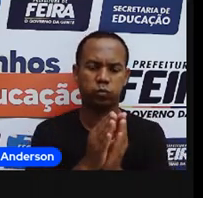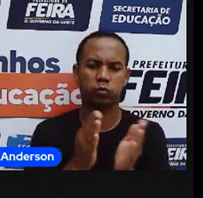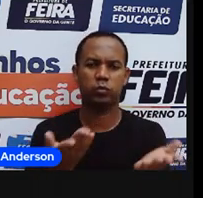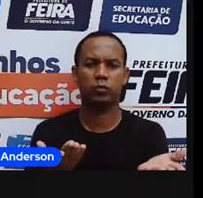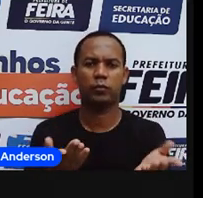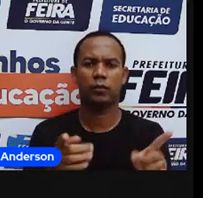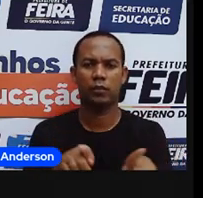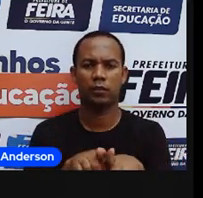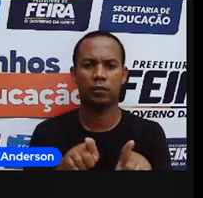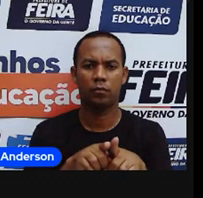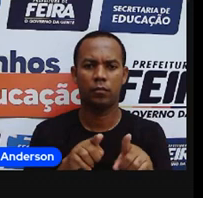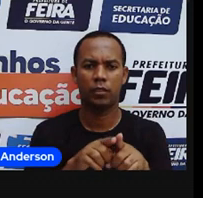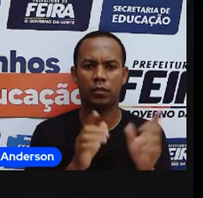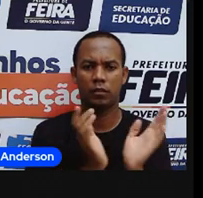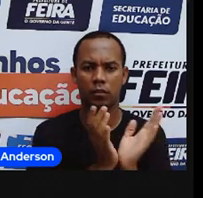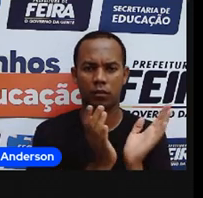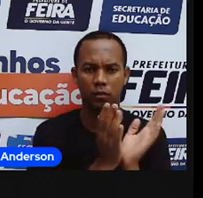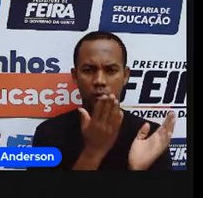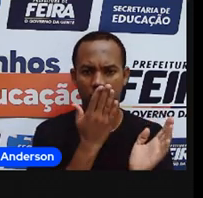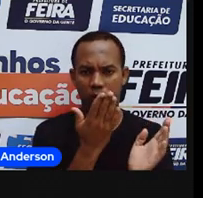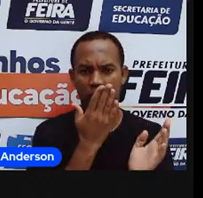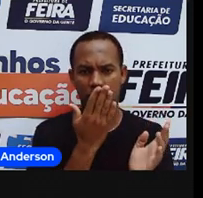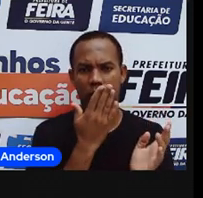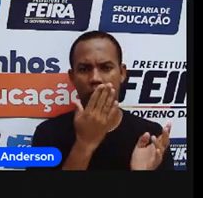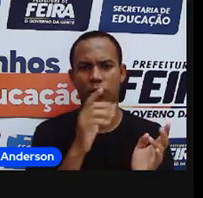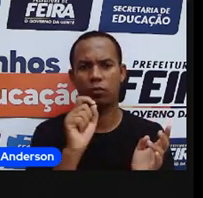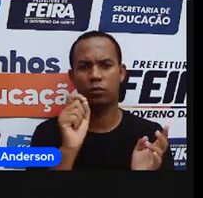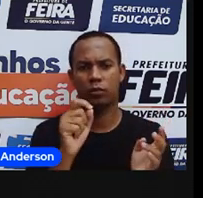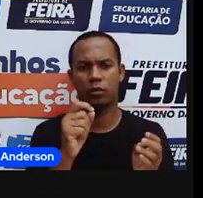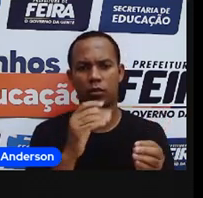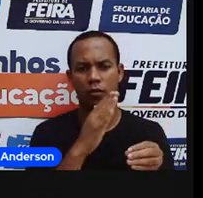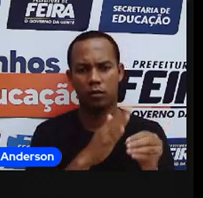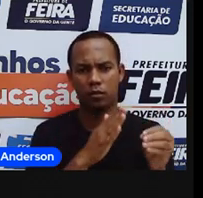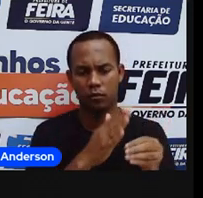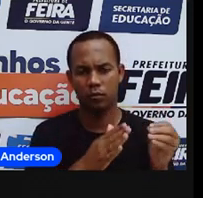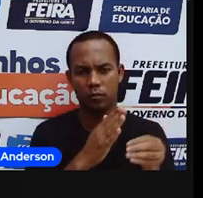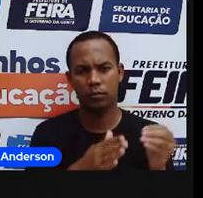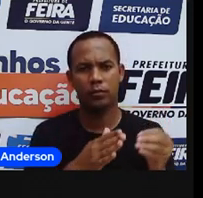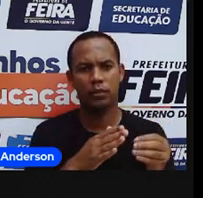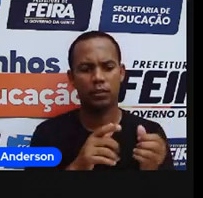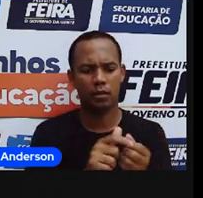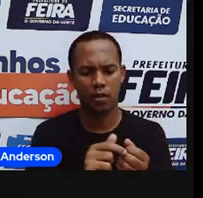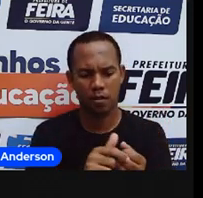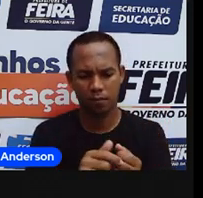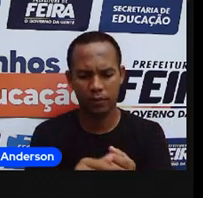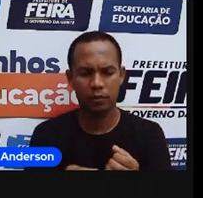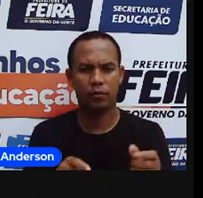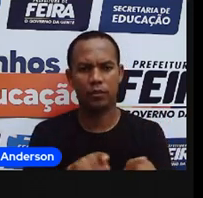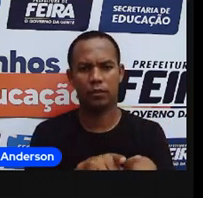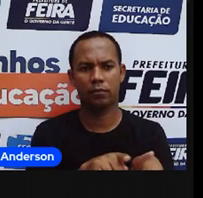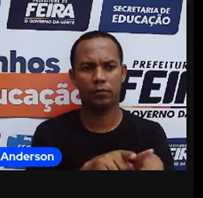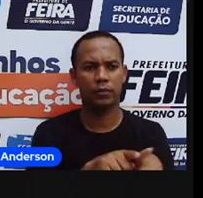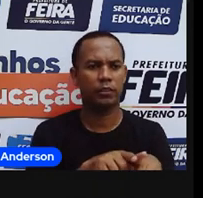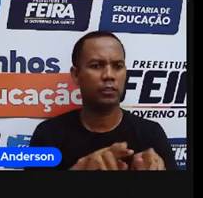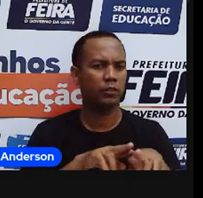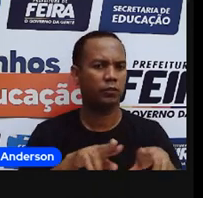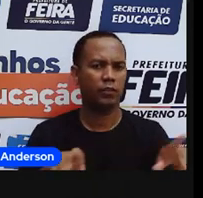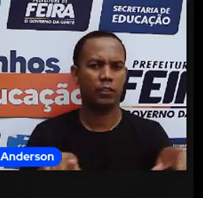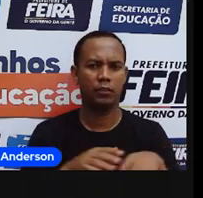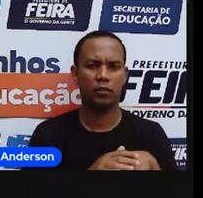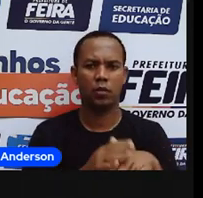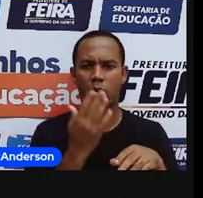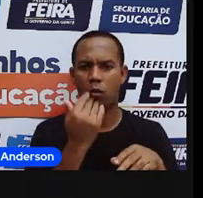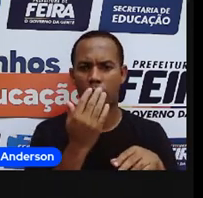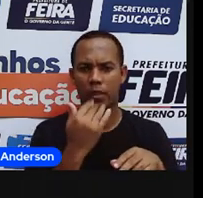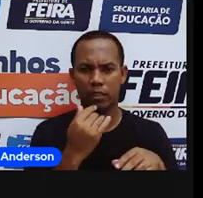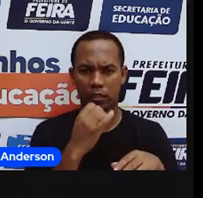os índios cultivavam o amendoim e a batata, também usada no nosso almoço, né? Mas esses alimentos não eram para eles